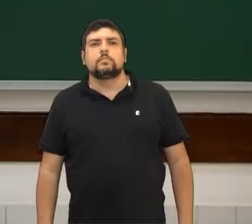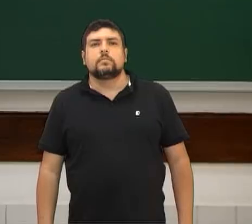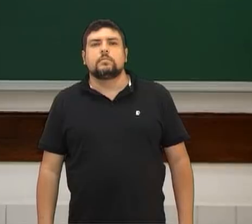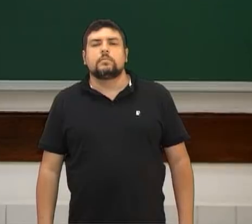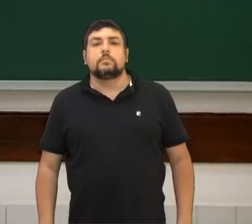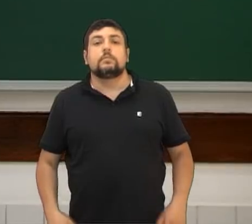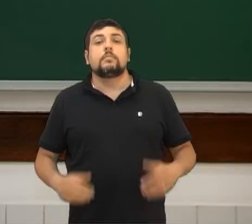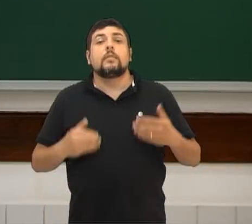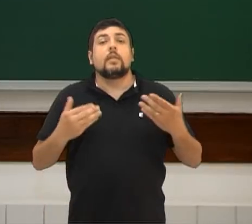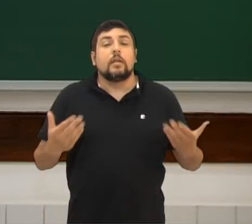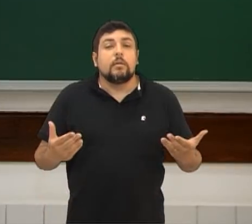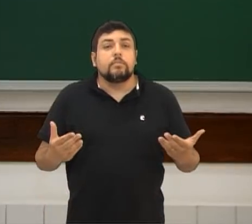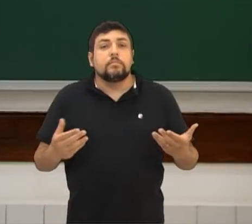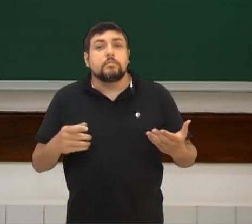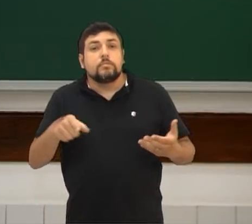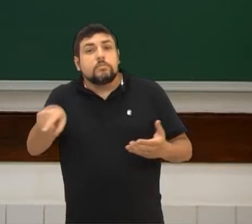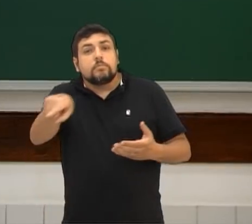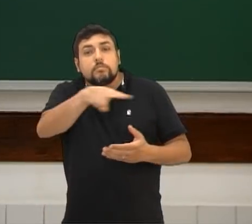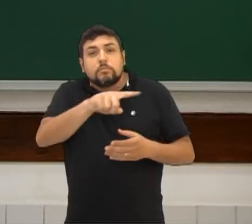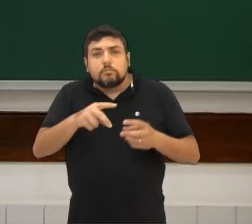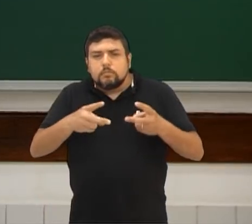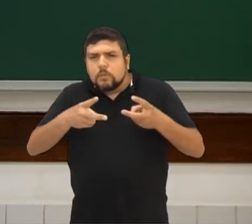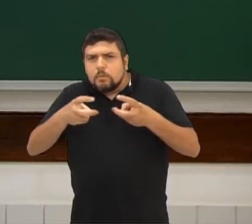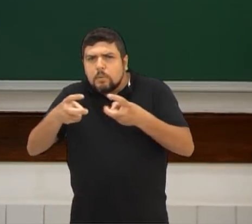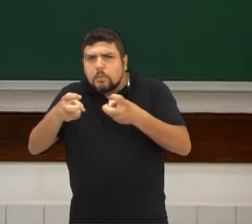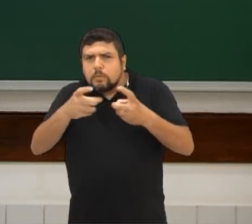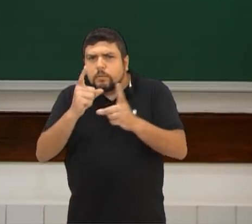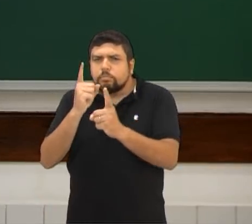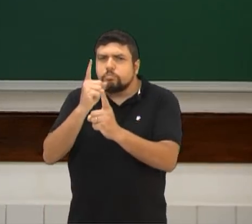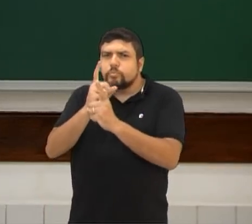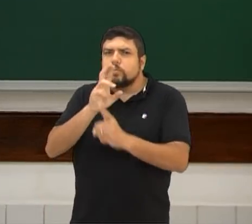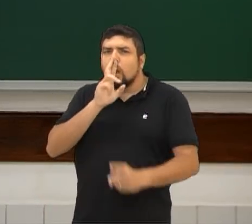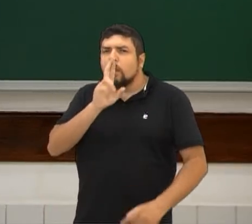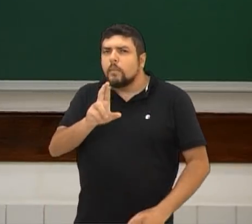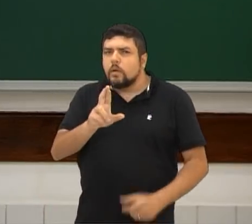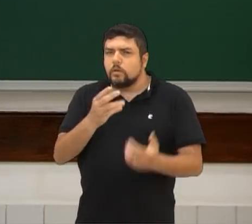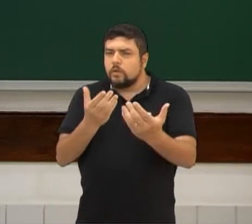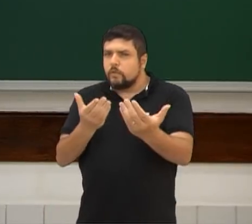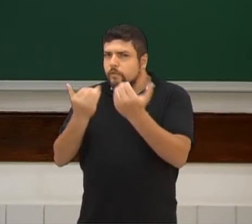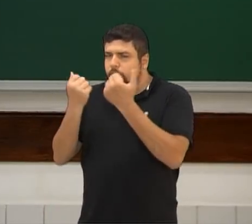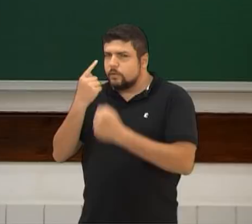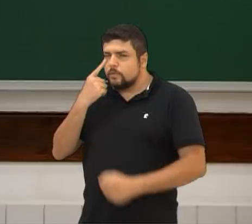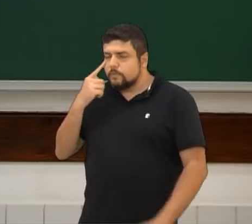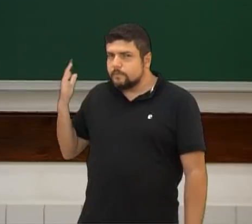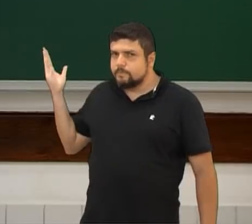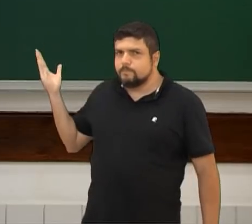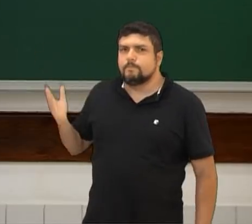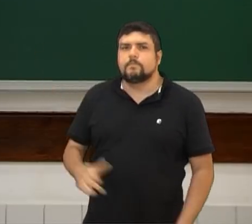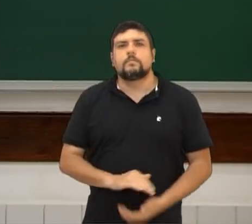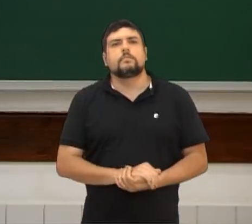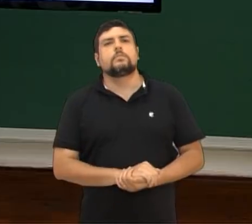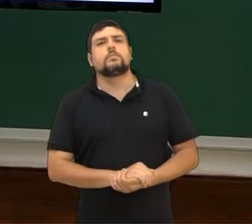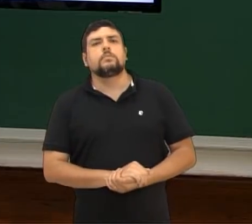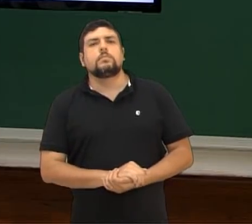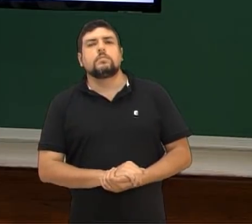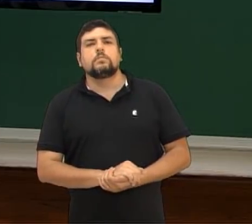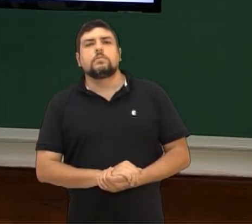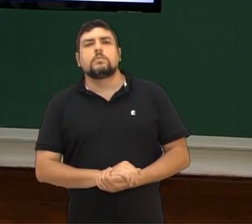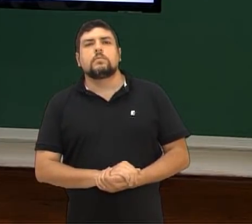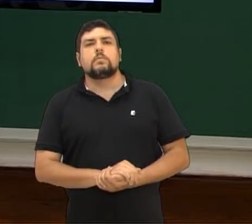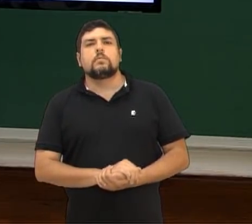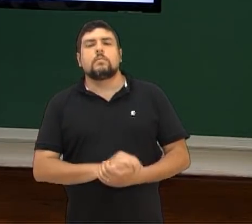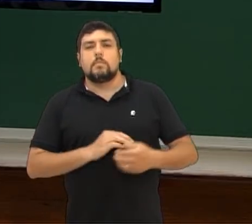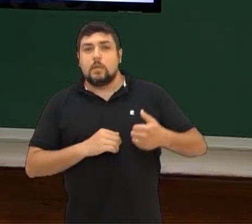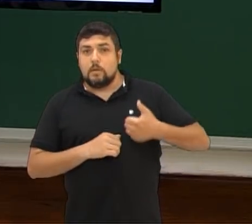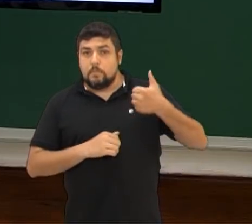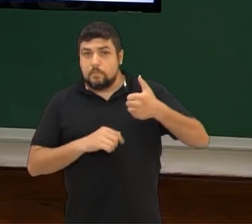Então, alunos, conseguiram identificar o resultado? Venha com o professor aqui, vamos verificar na tela. Veja, a primeira pergunta